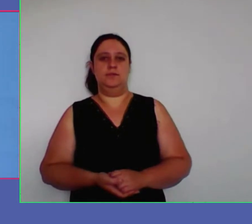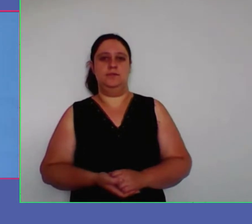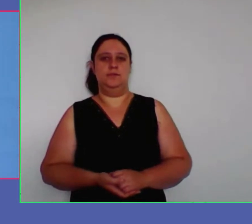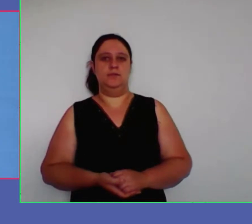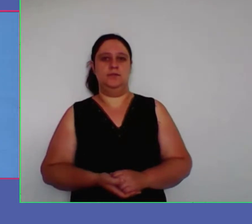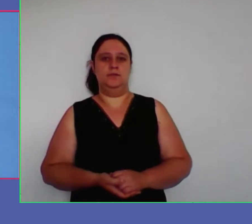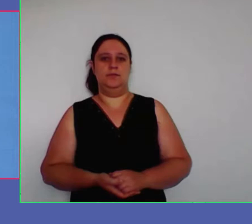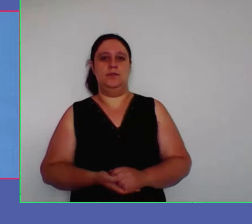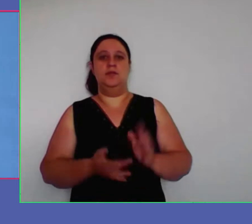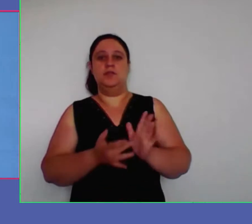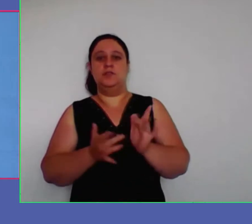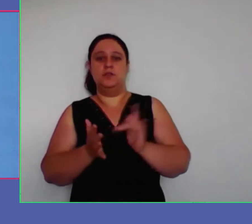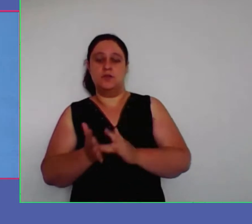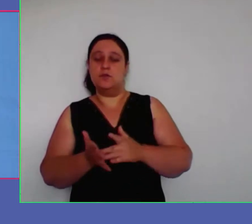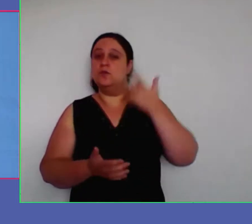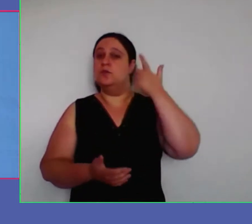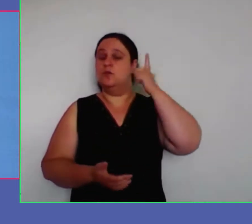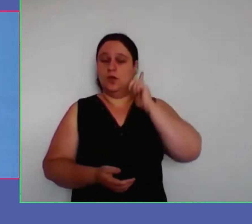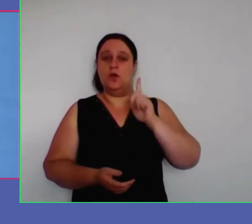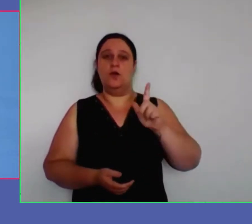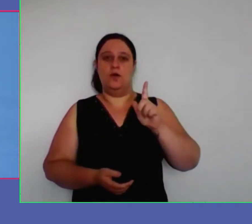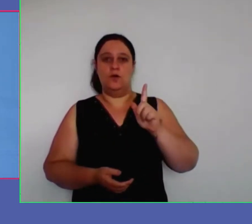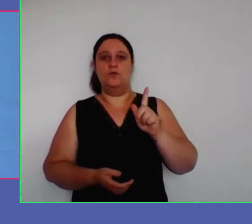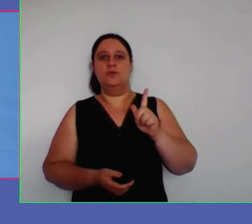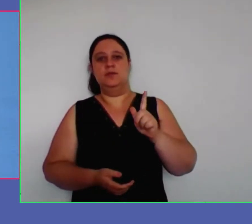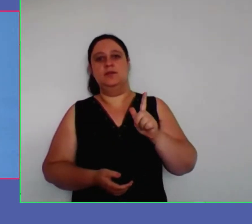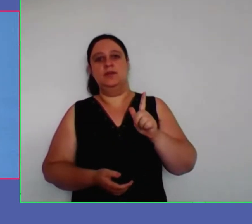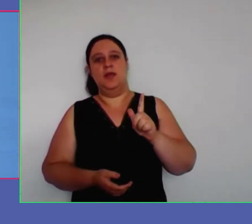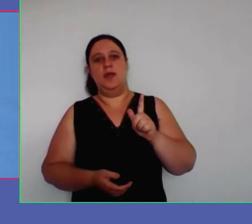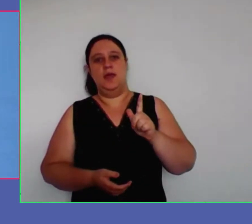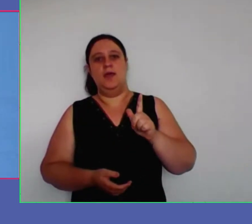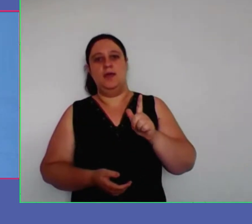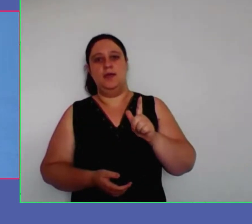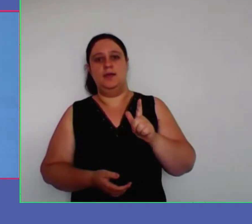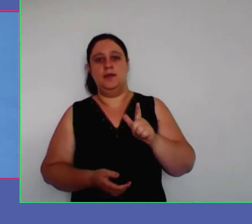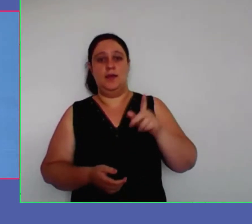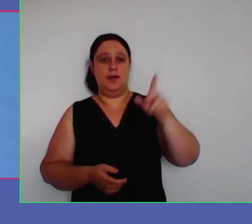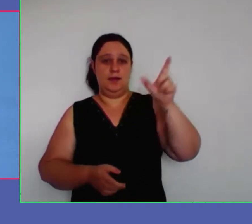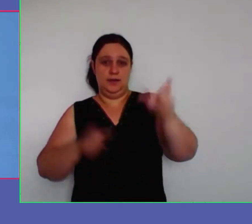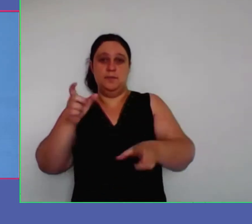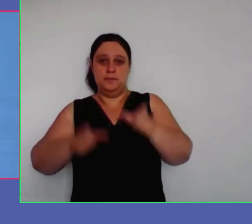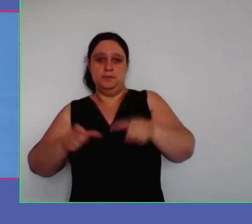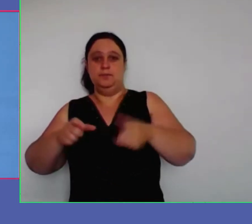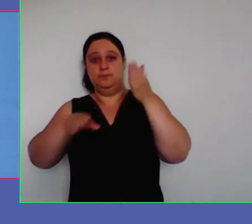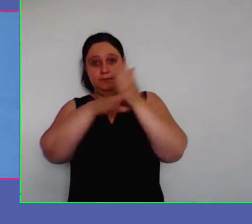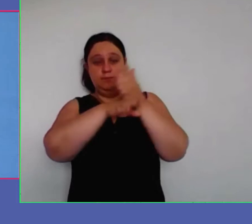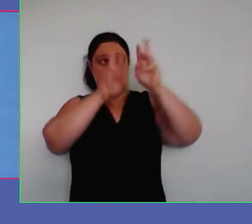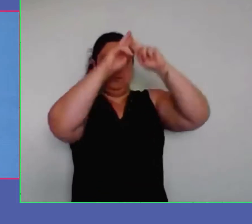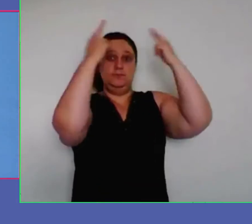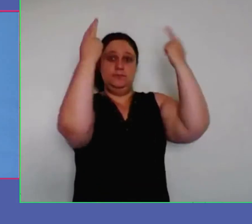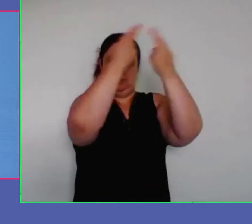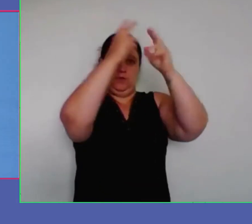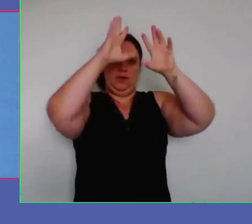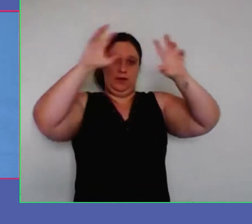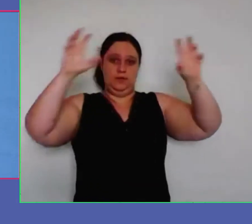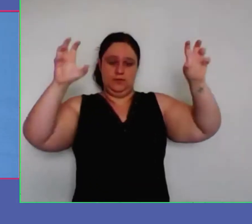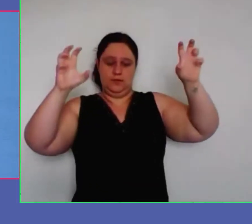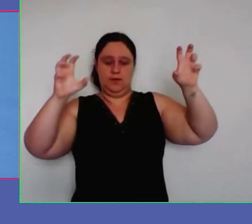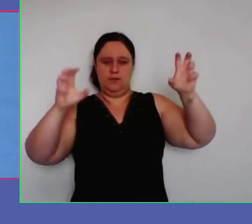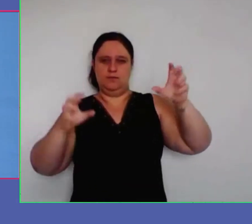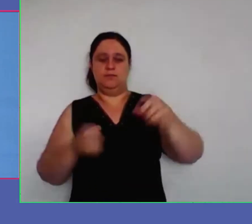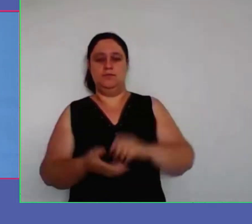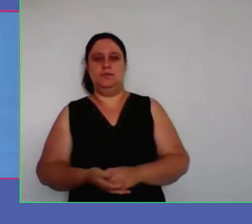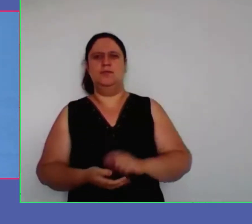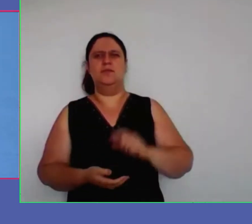membros que serão introduzidos no reino dos céus. São indivíduos com